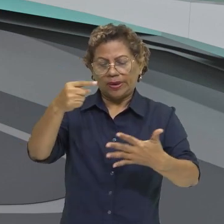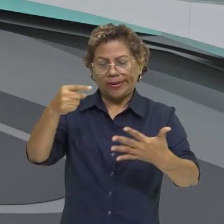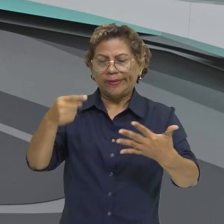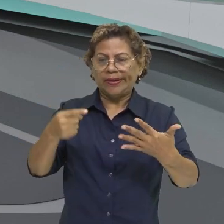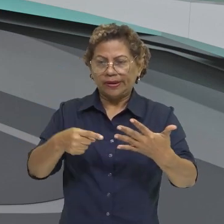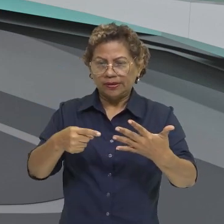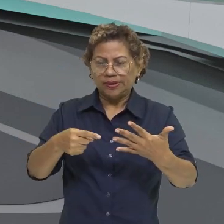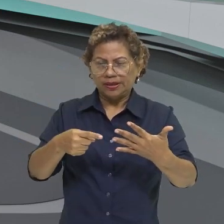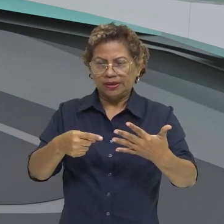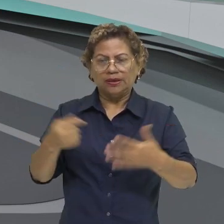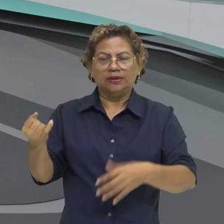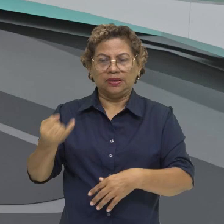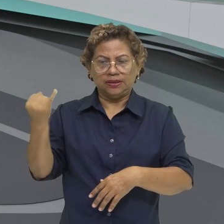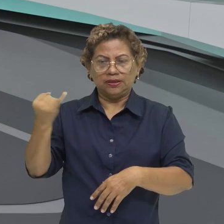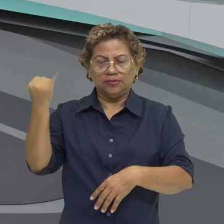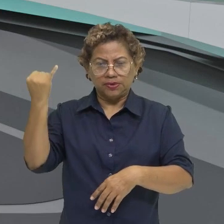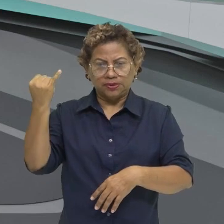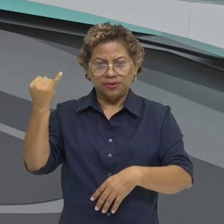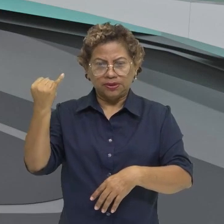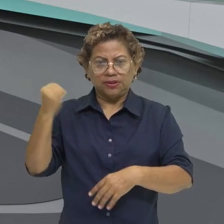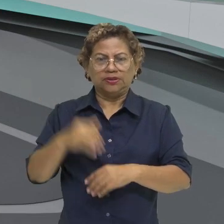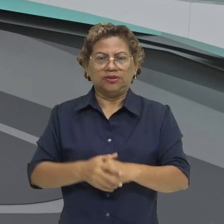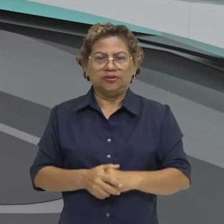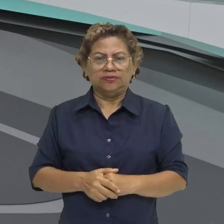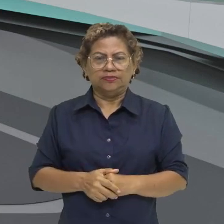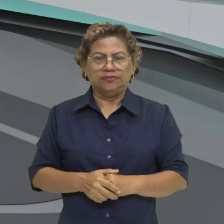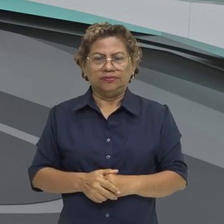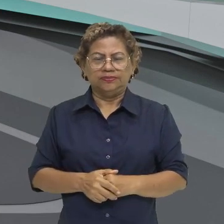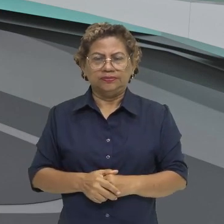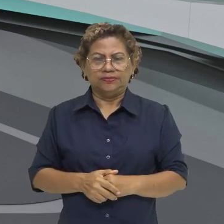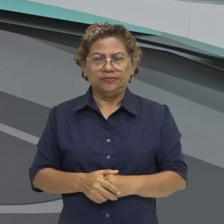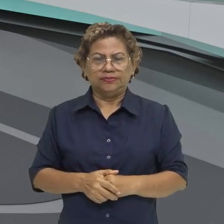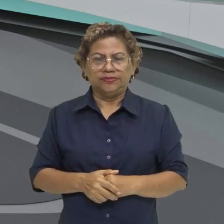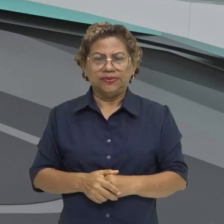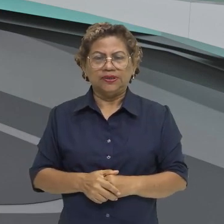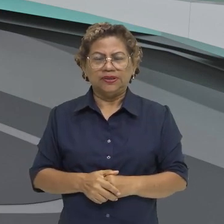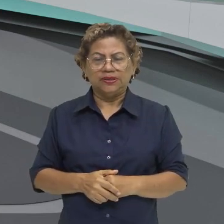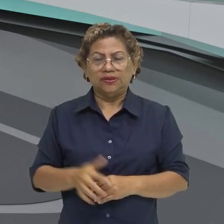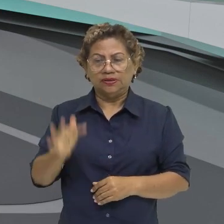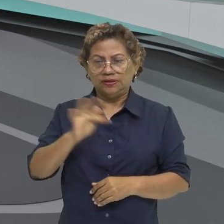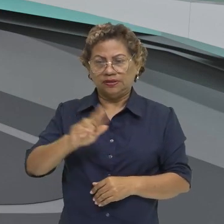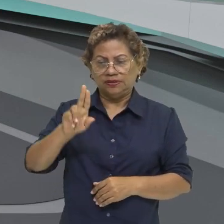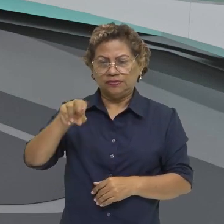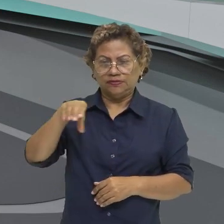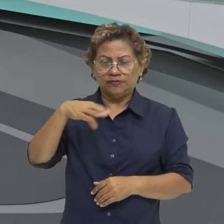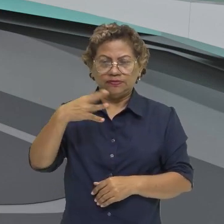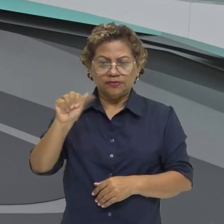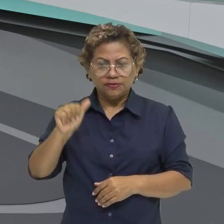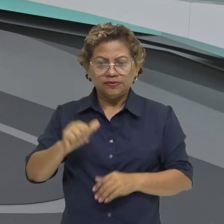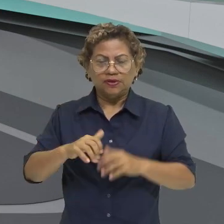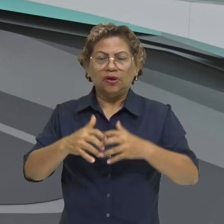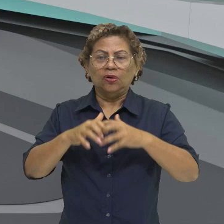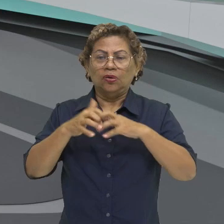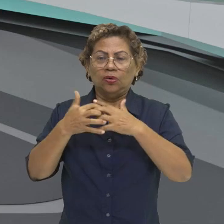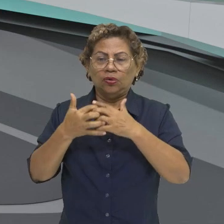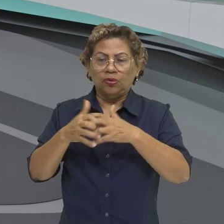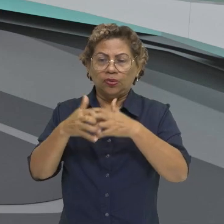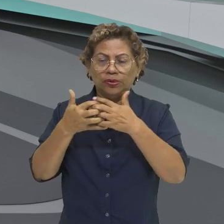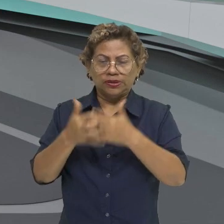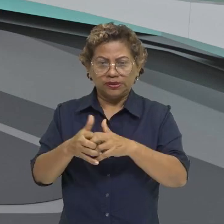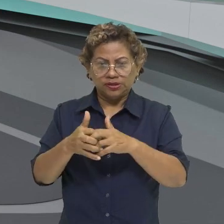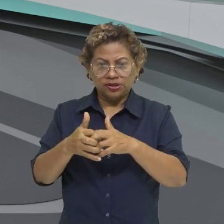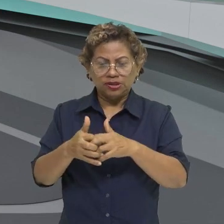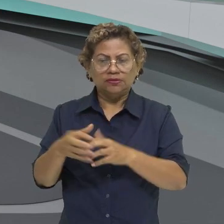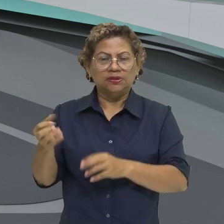ela serve. E, acima de tudo, gente, aquela função cognitiva, ela é importante, não está aqui à